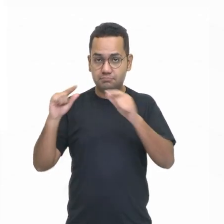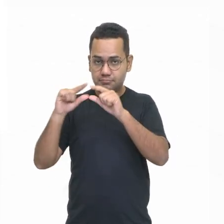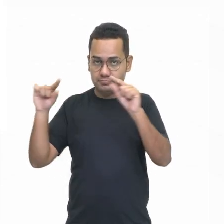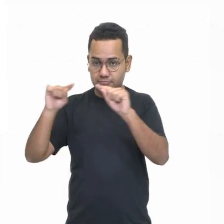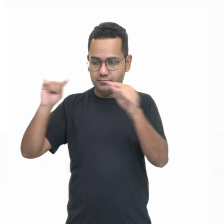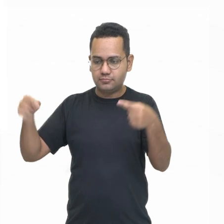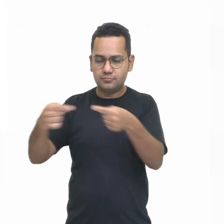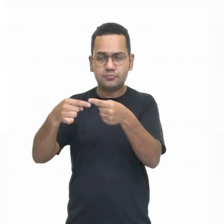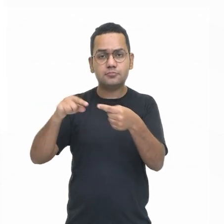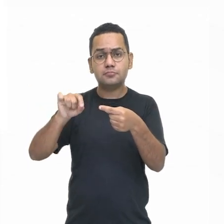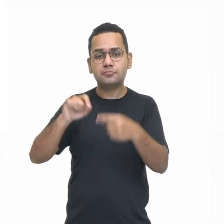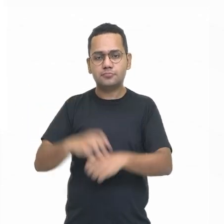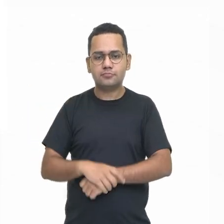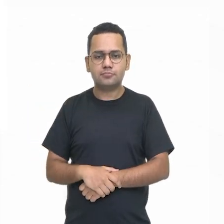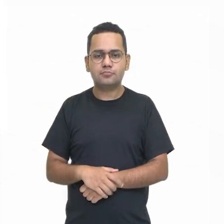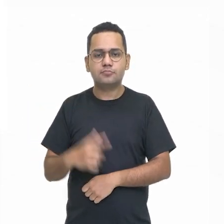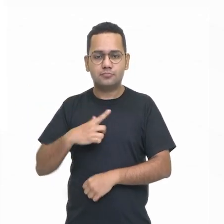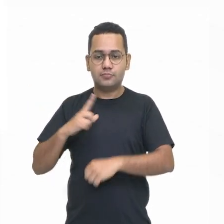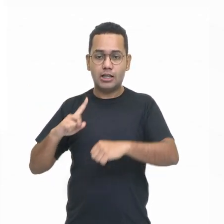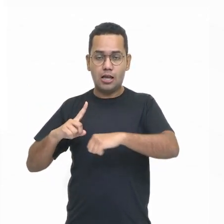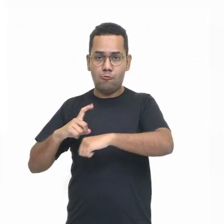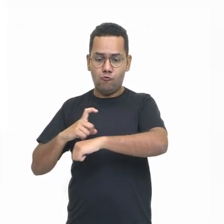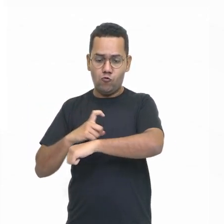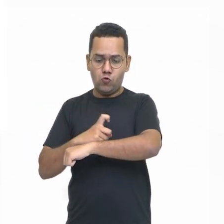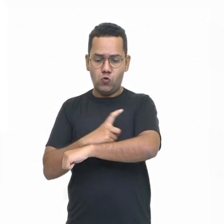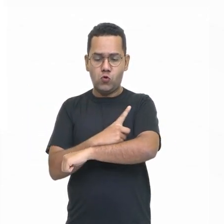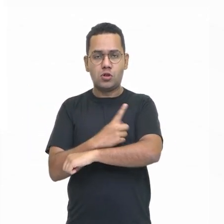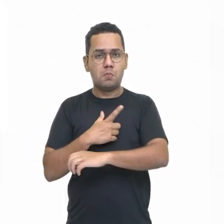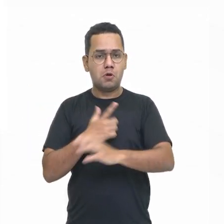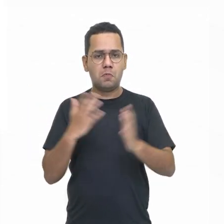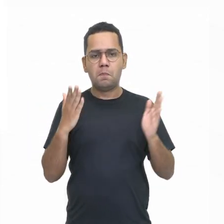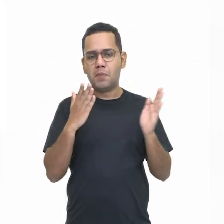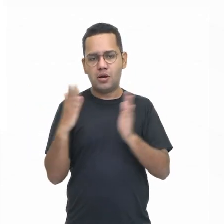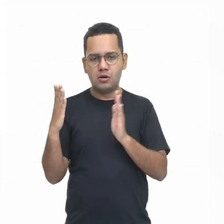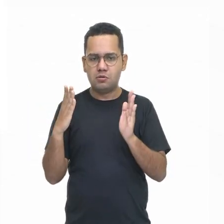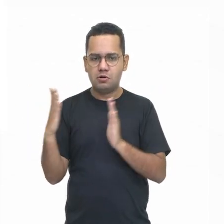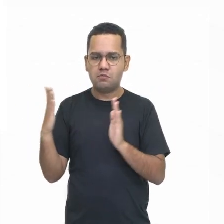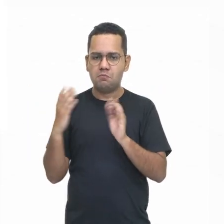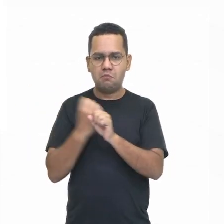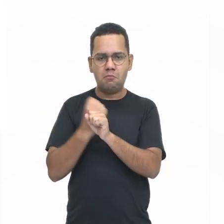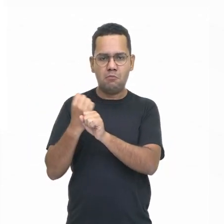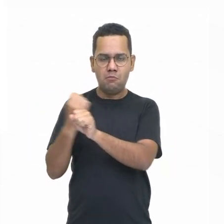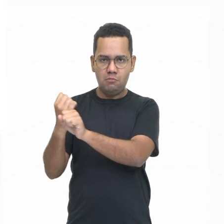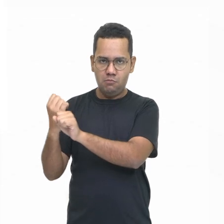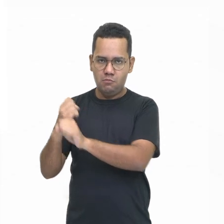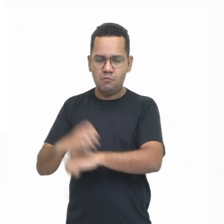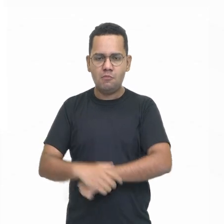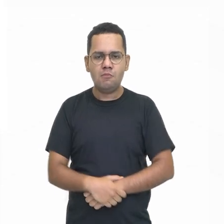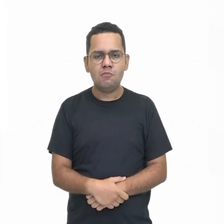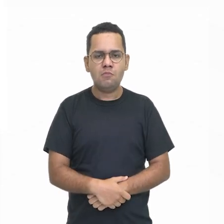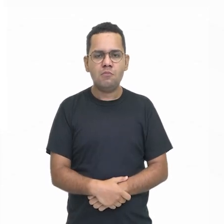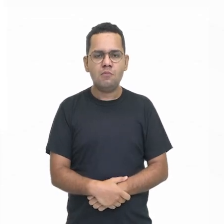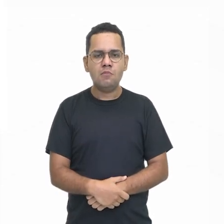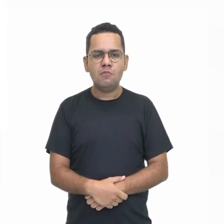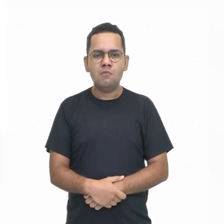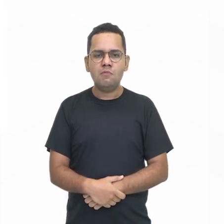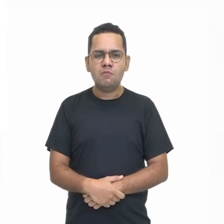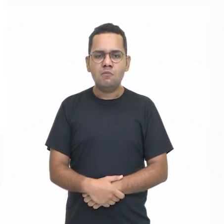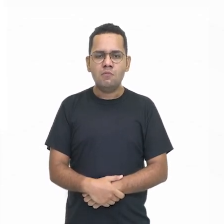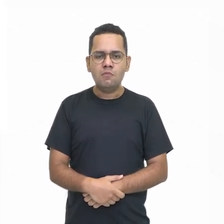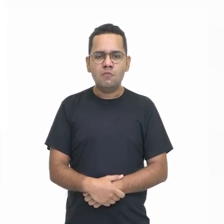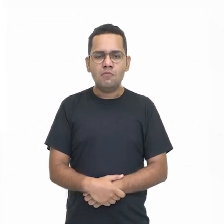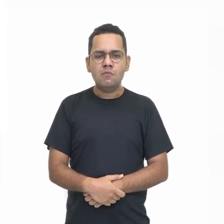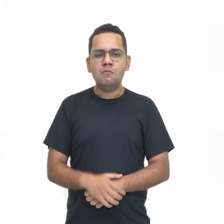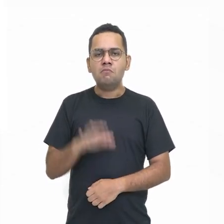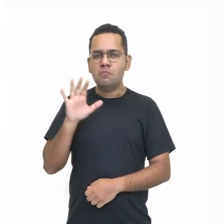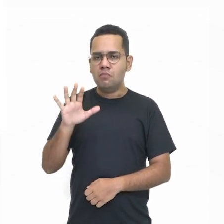uma evolução que ocorreu ao longo do tempo, né? E lembrando que esses antropóides,